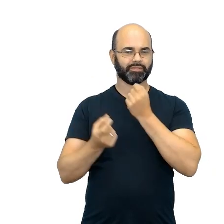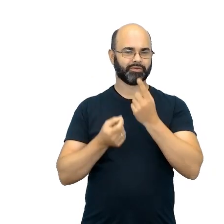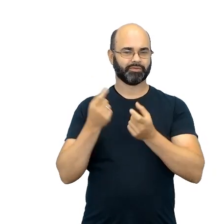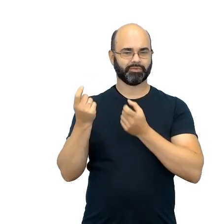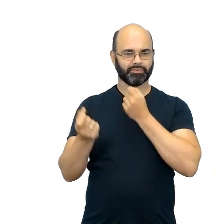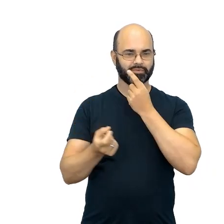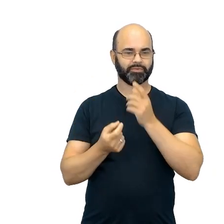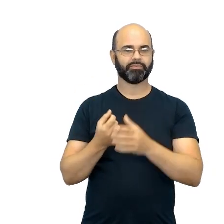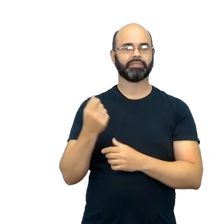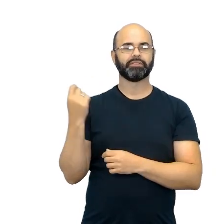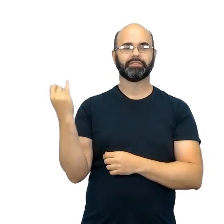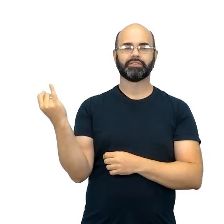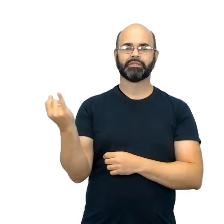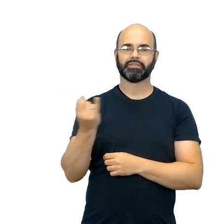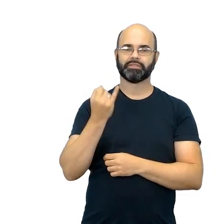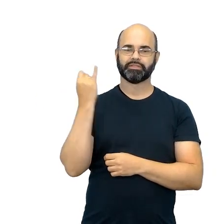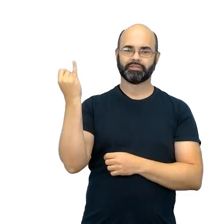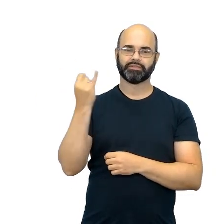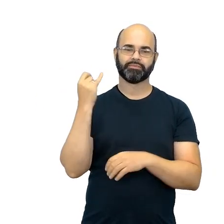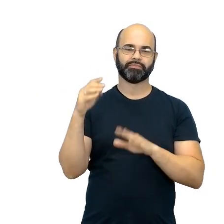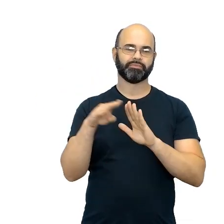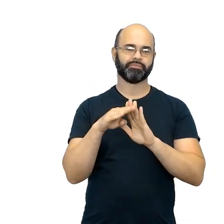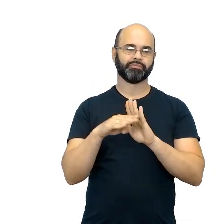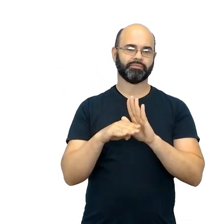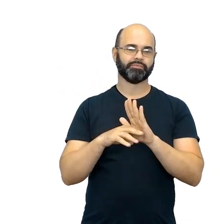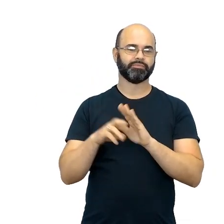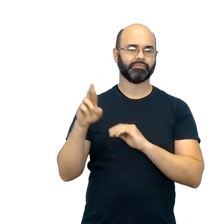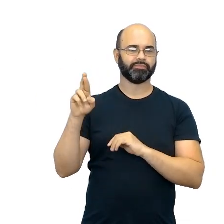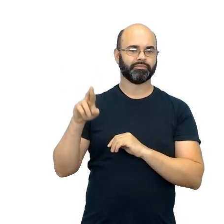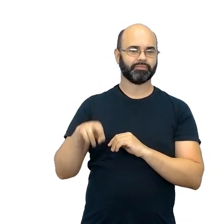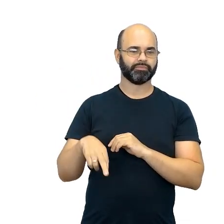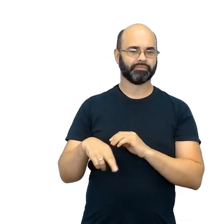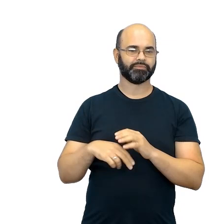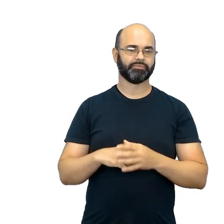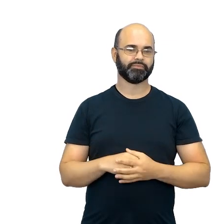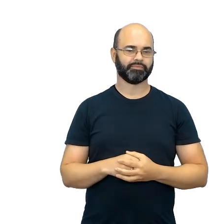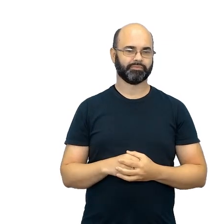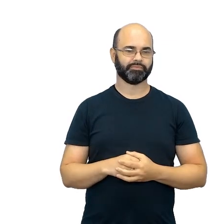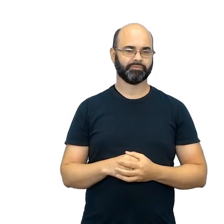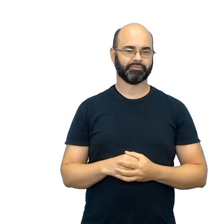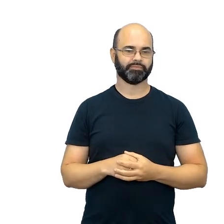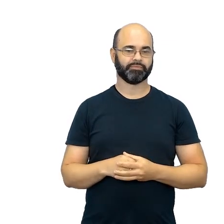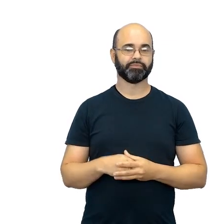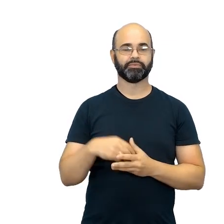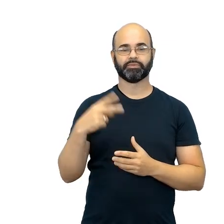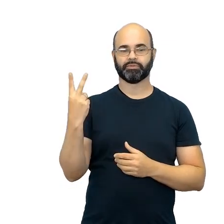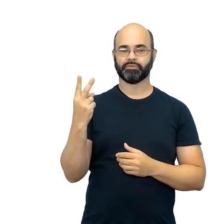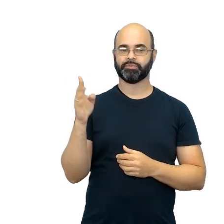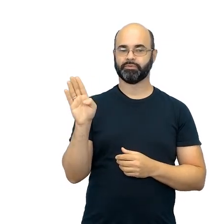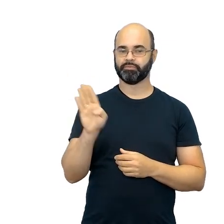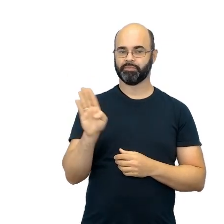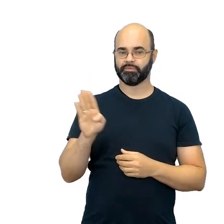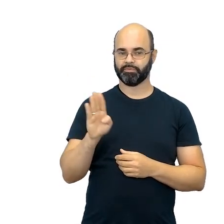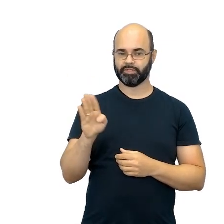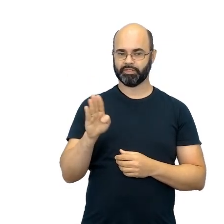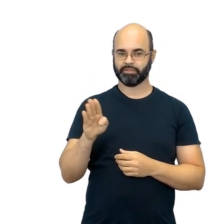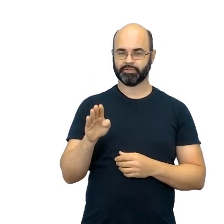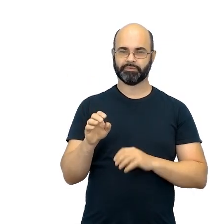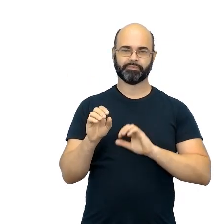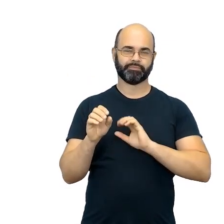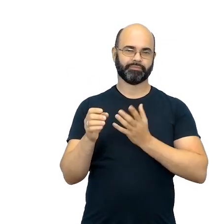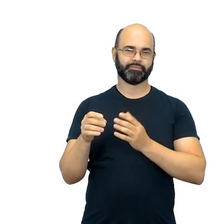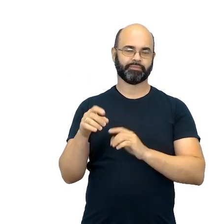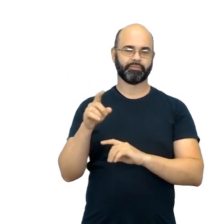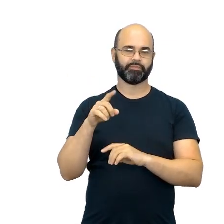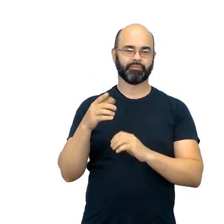do Programa de Recuperação e Aprofundamento, de Ciência da Natureza, nesse segundo bimestre. E depois, né, favorecer